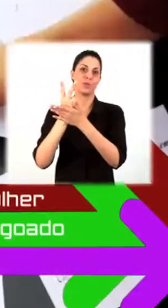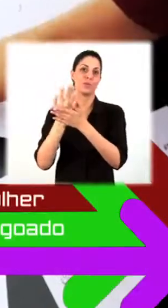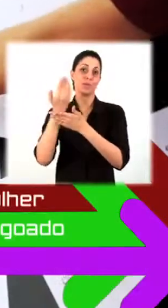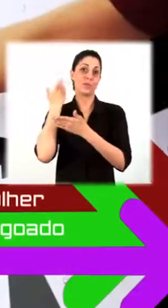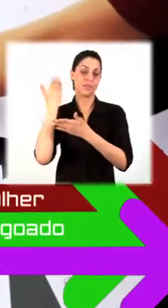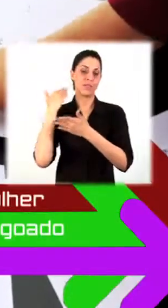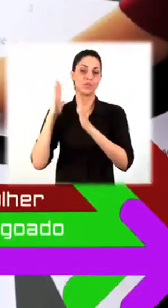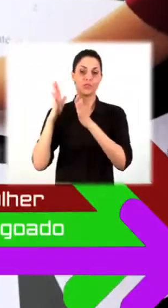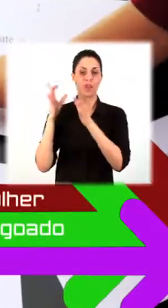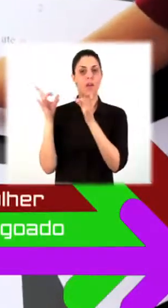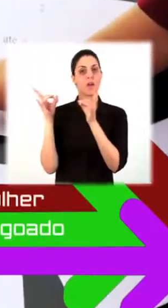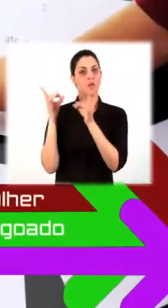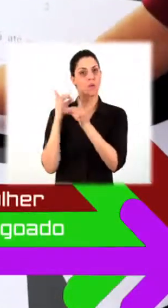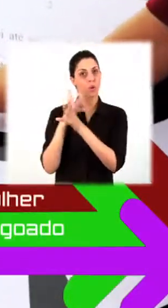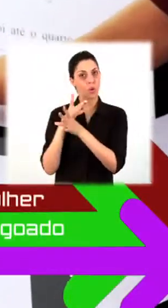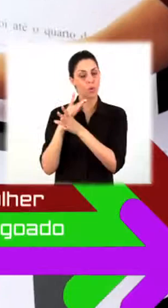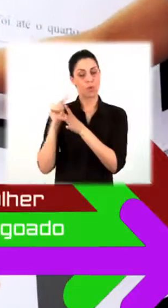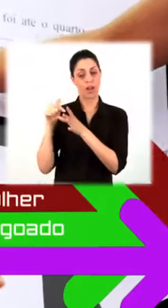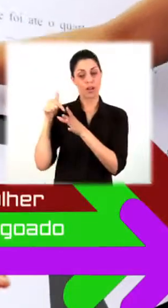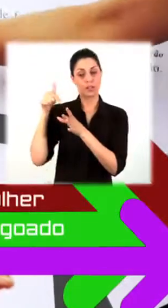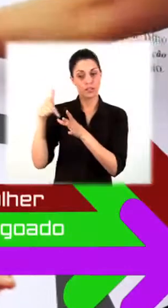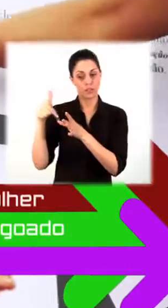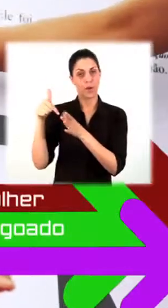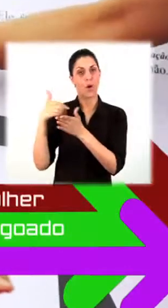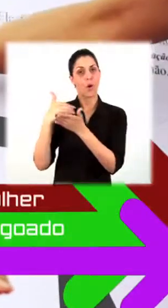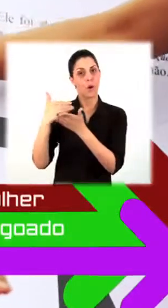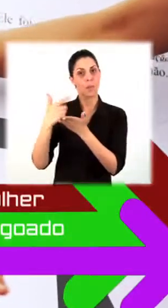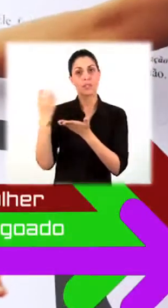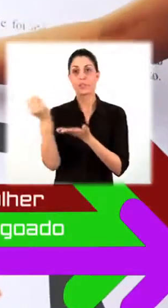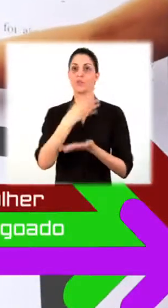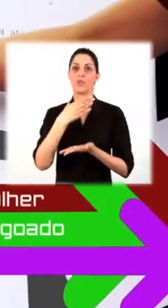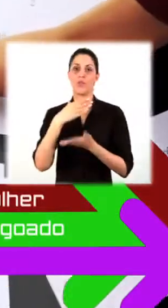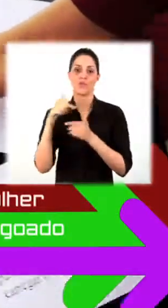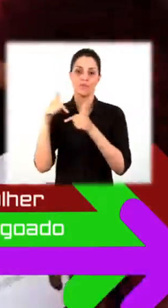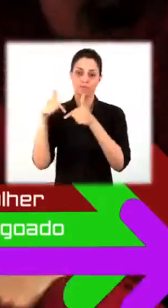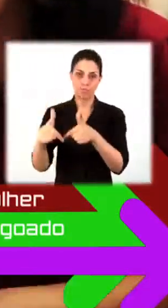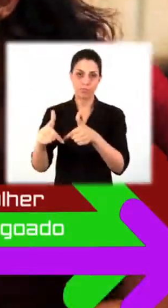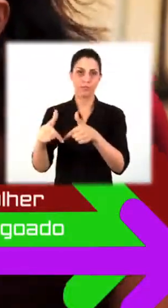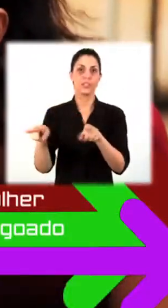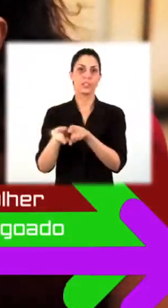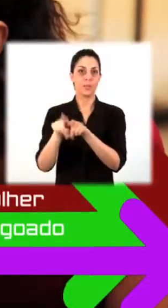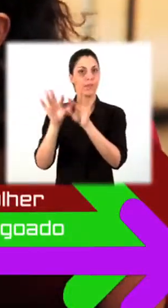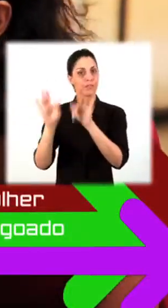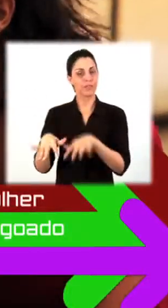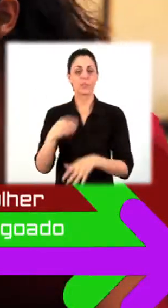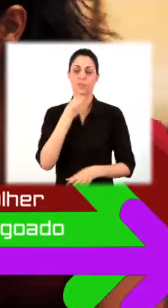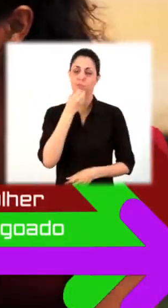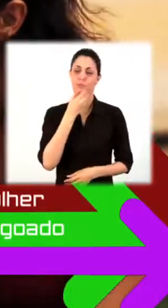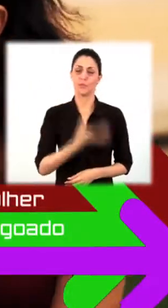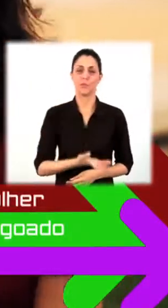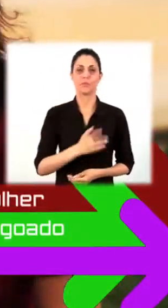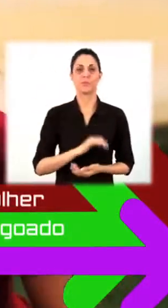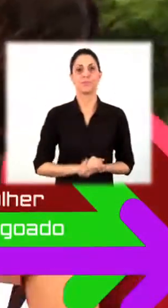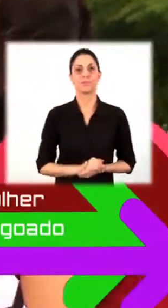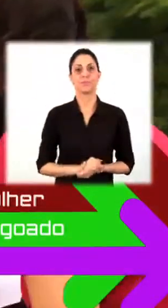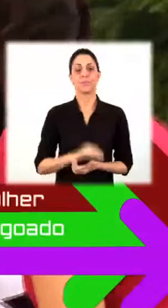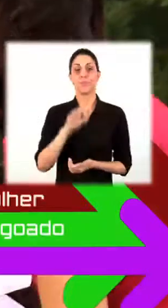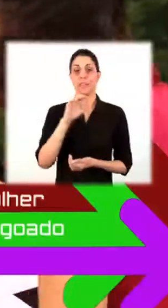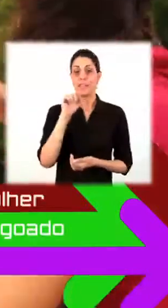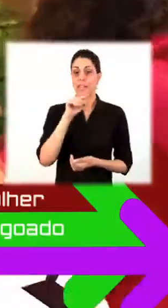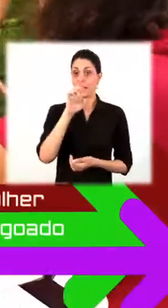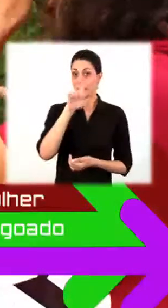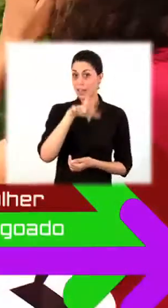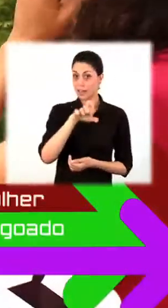passado. Ela já tinha concluído essa ação quando essa ação aconteceu e também foi concluída. Muito bom.